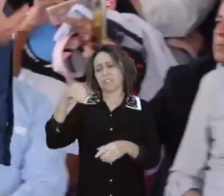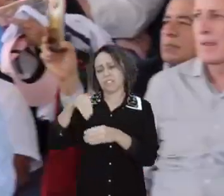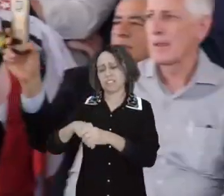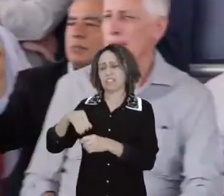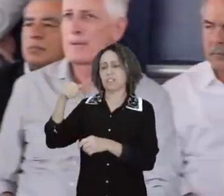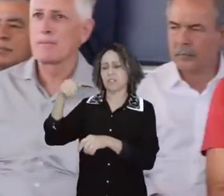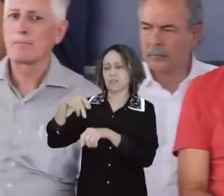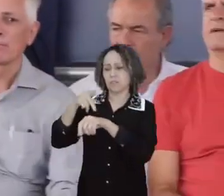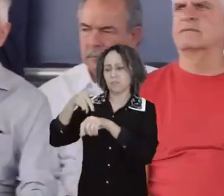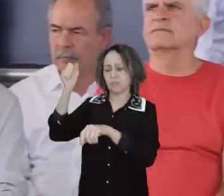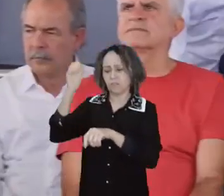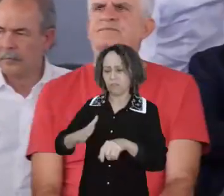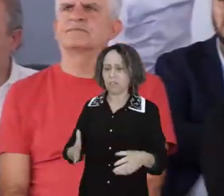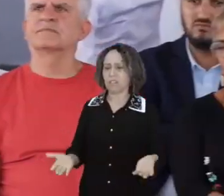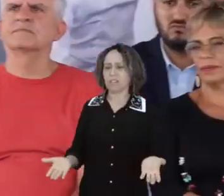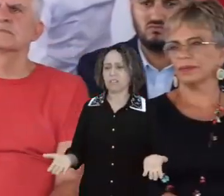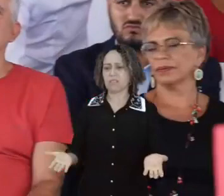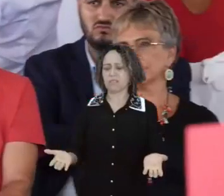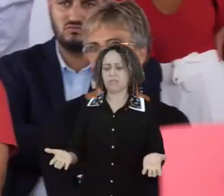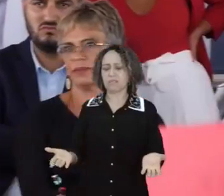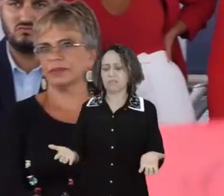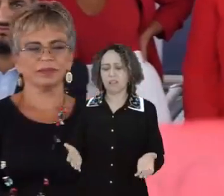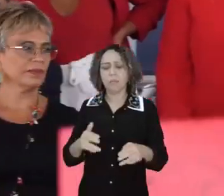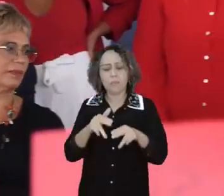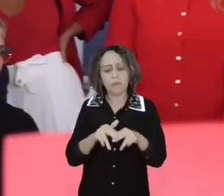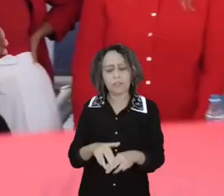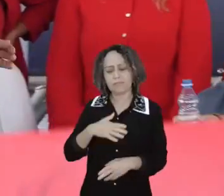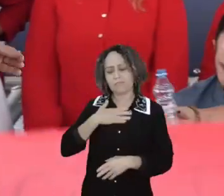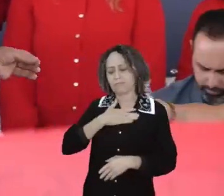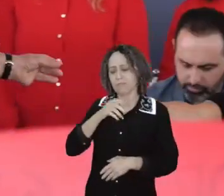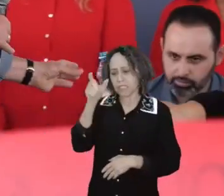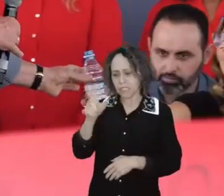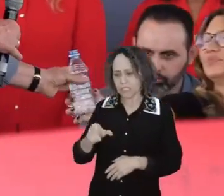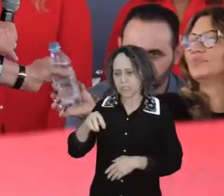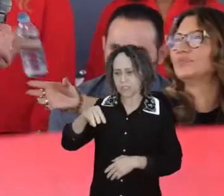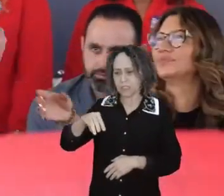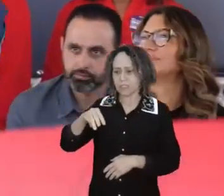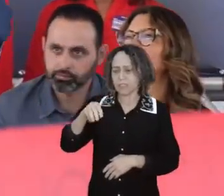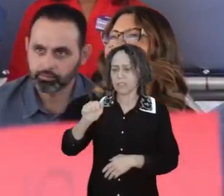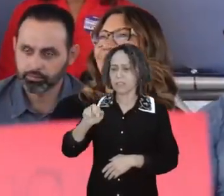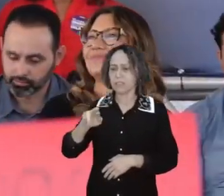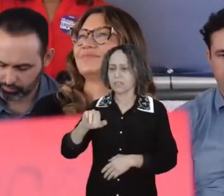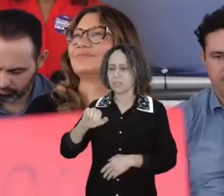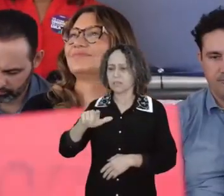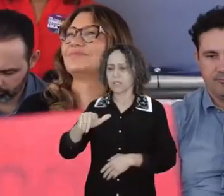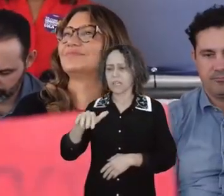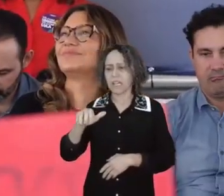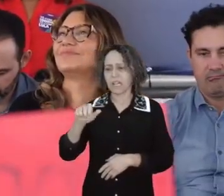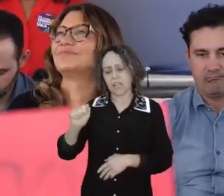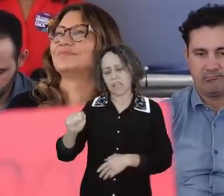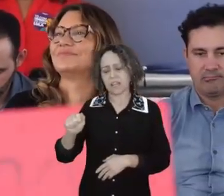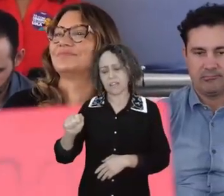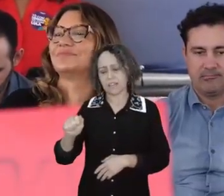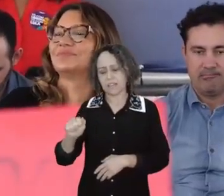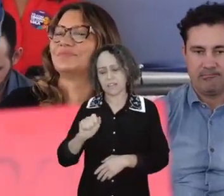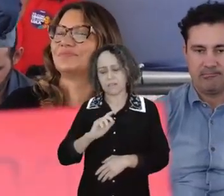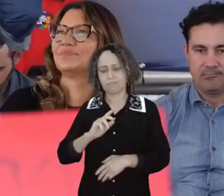Por isso, querida Marília, é um orgulho vir aqui falar.